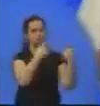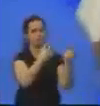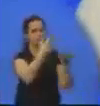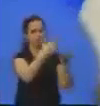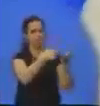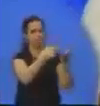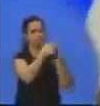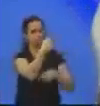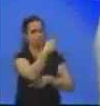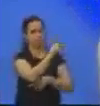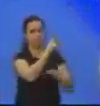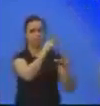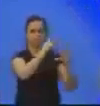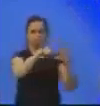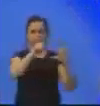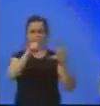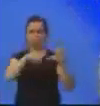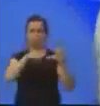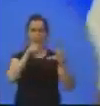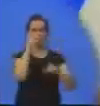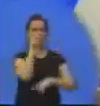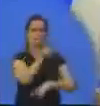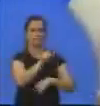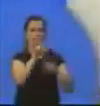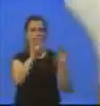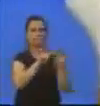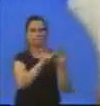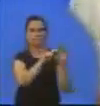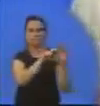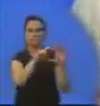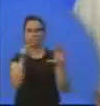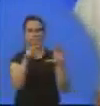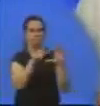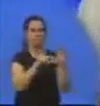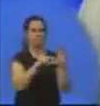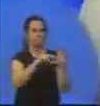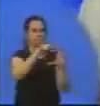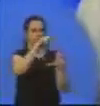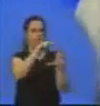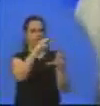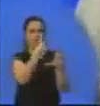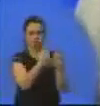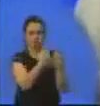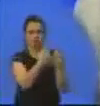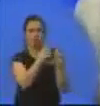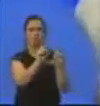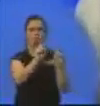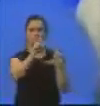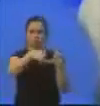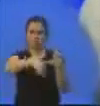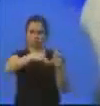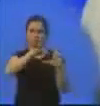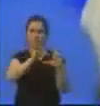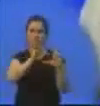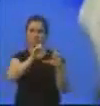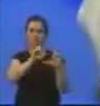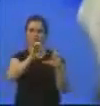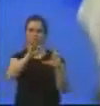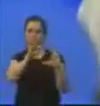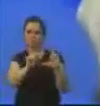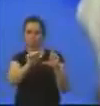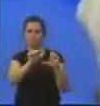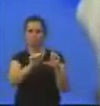gráfico. A outra reta em 1, por que parou ali? Porque é uma assíntota horizontal, isto é, o gráfico que